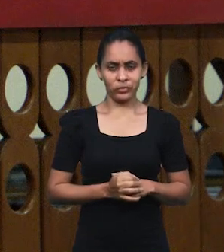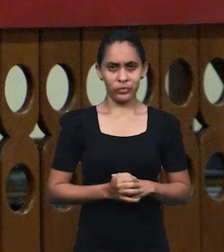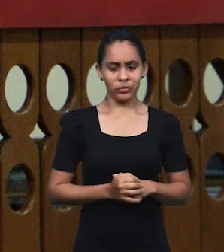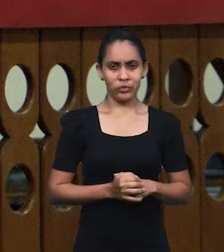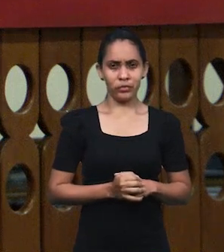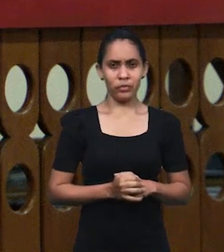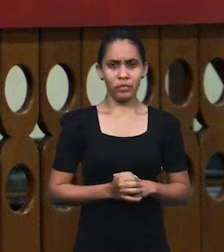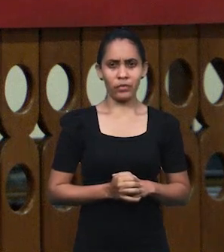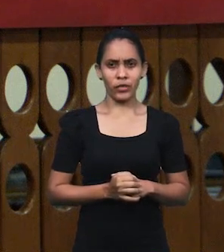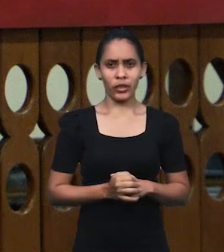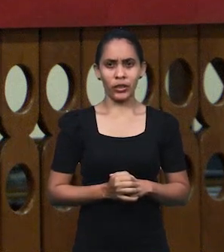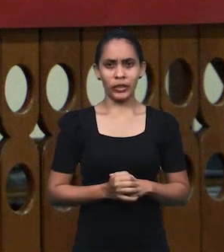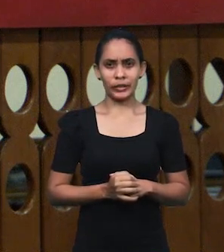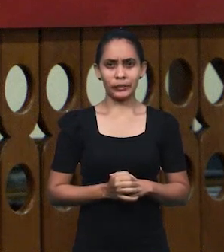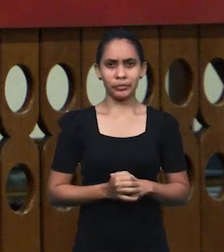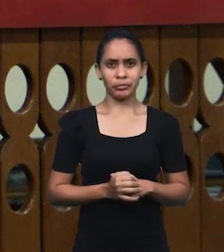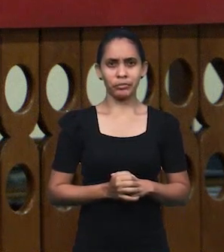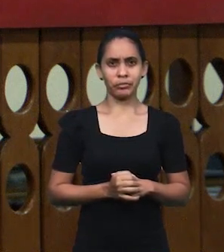cidadão.